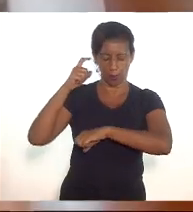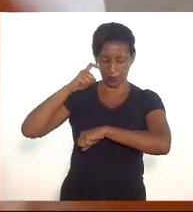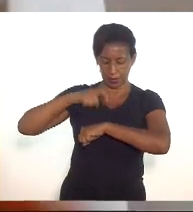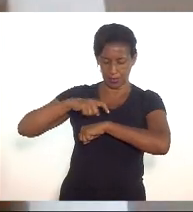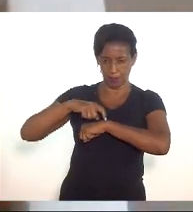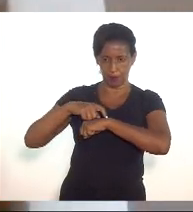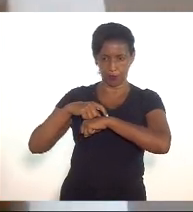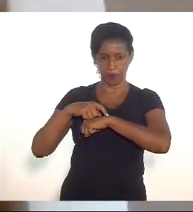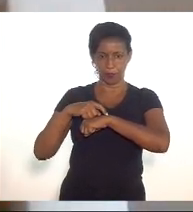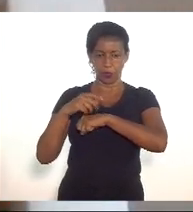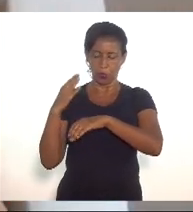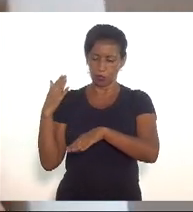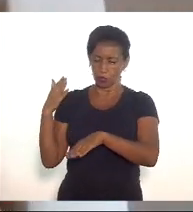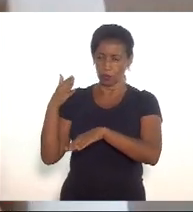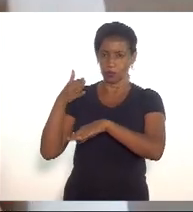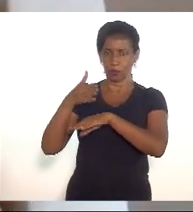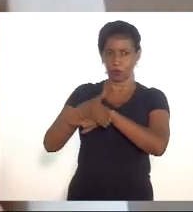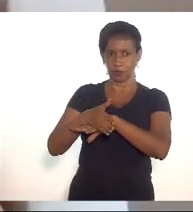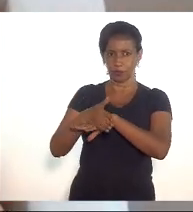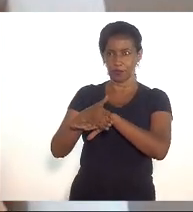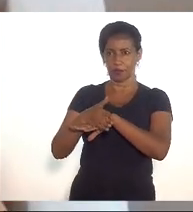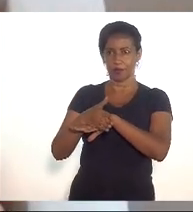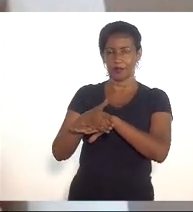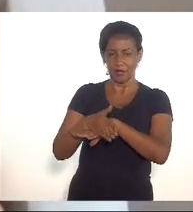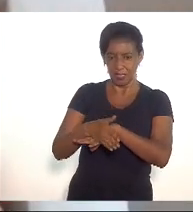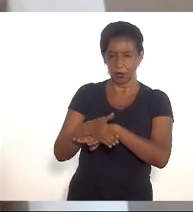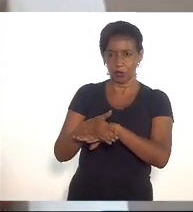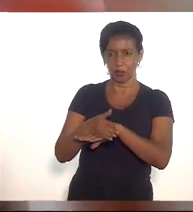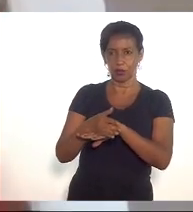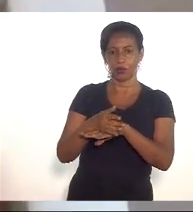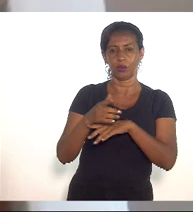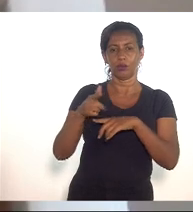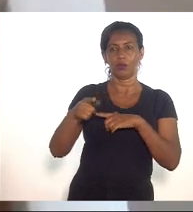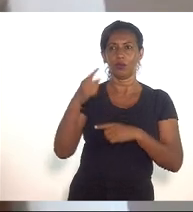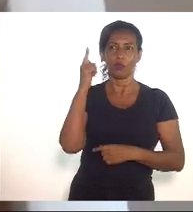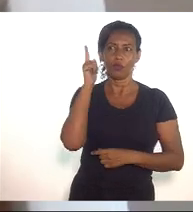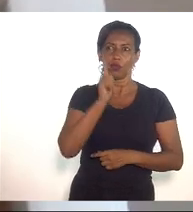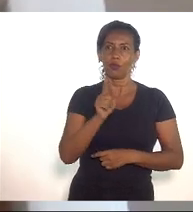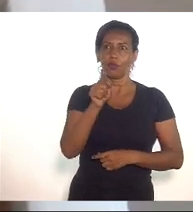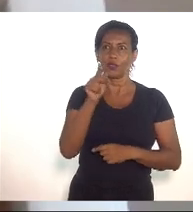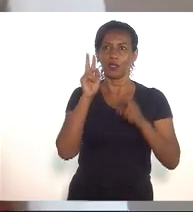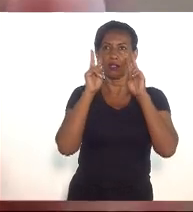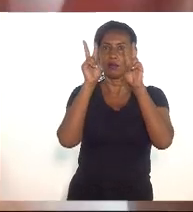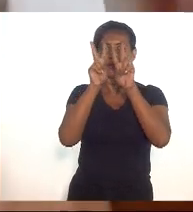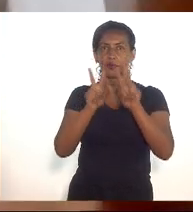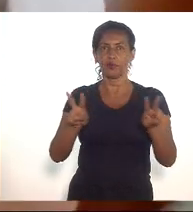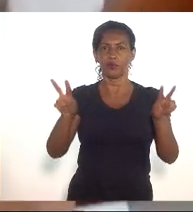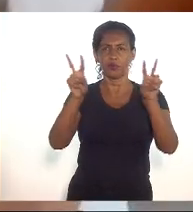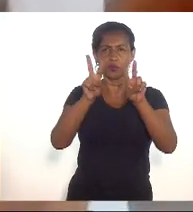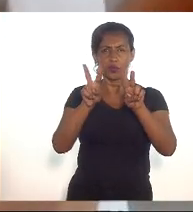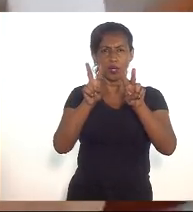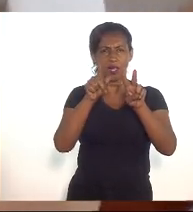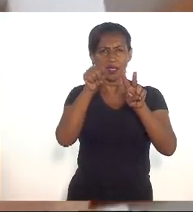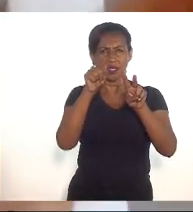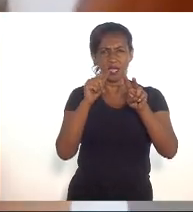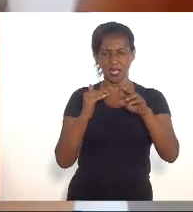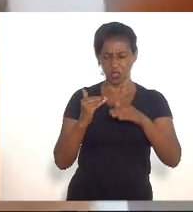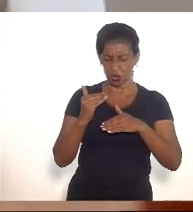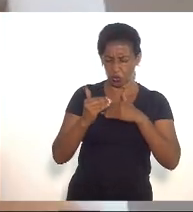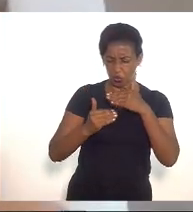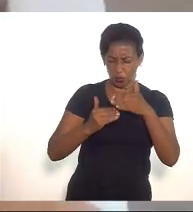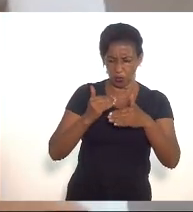cair dentro do sistema de aquisições, os senhores vão conseguir visualizar desde o processo